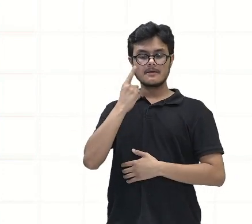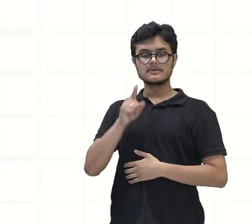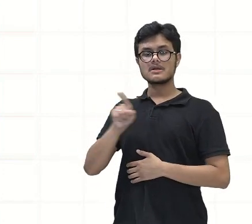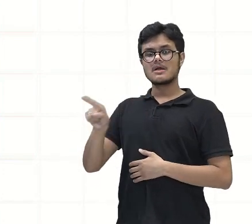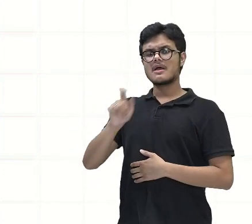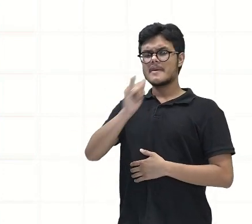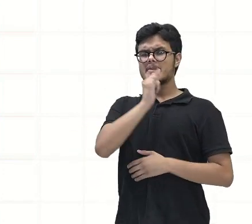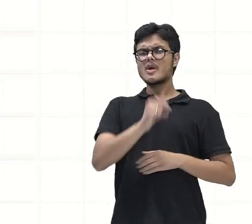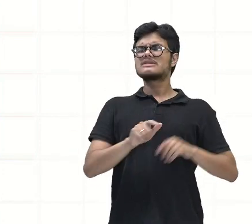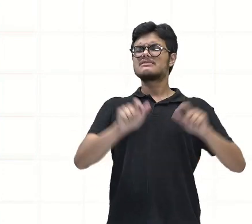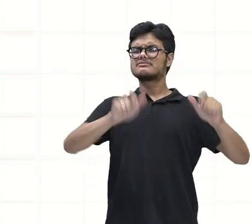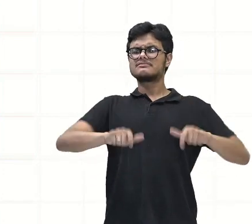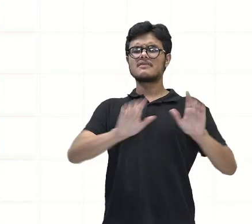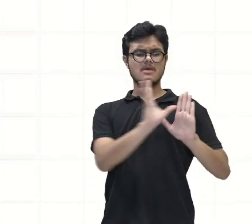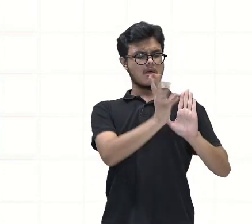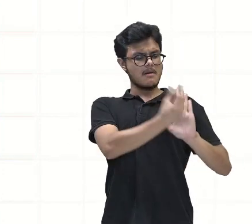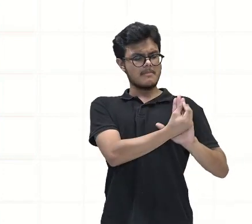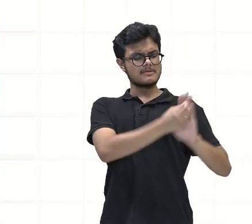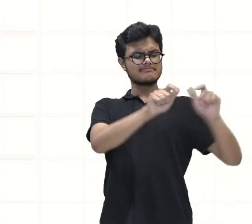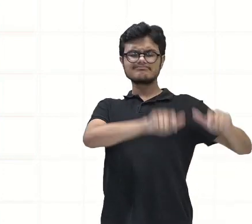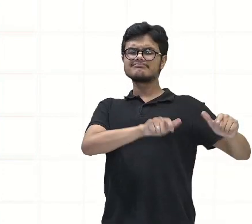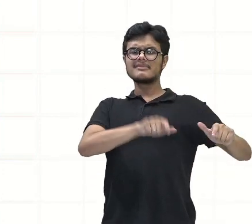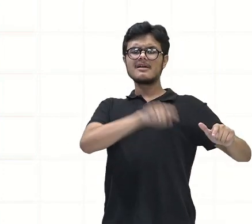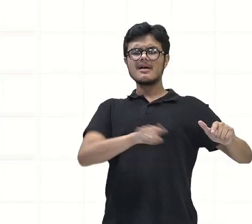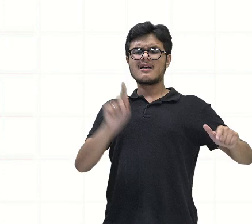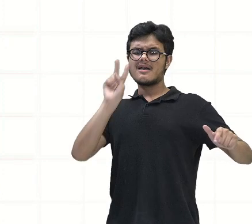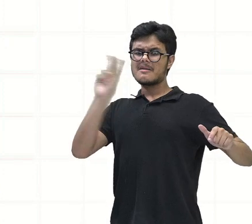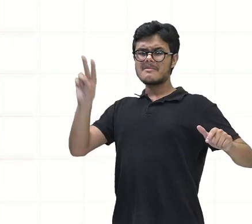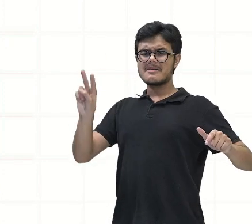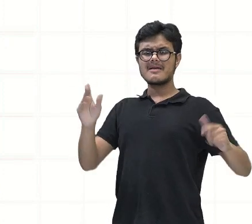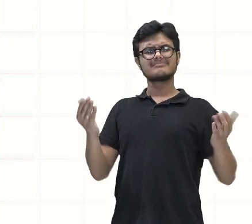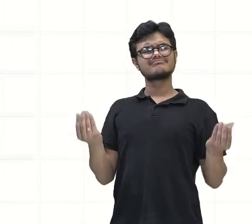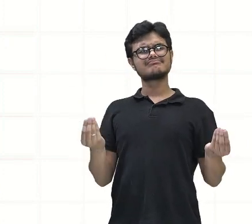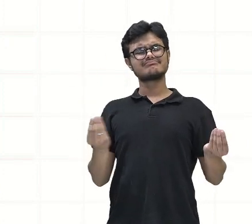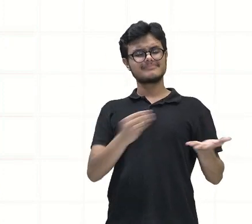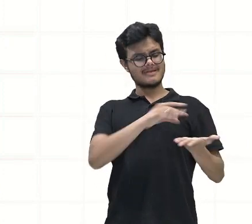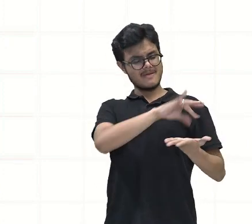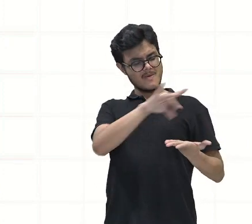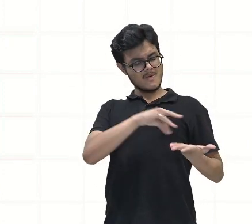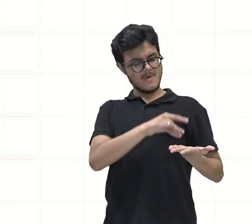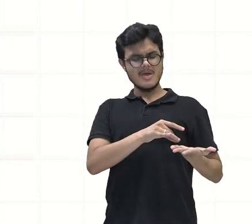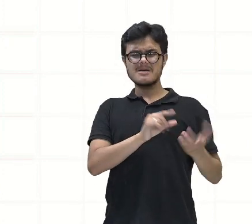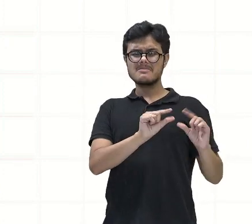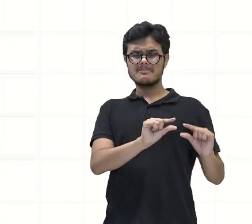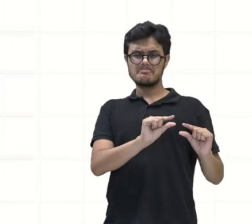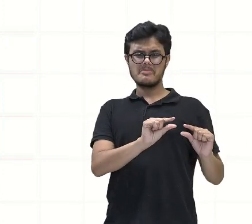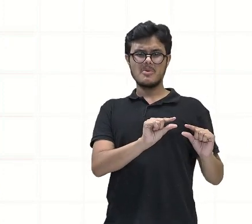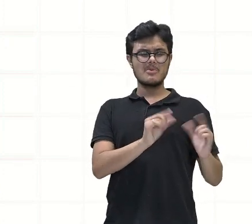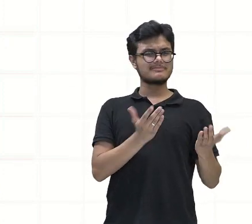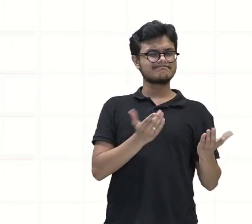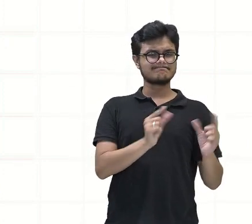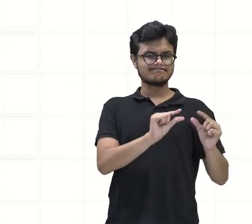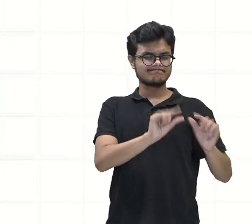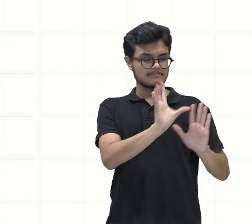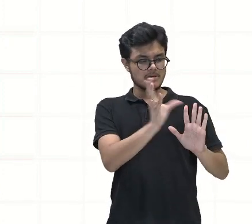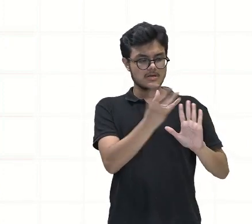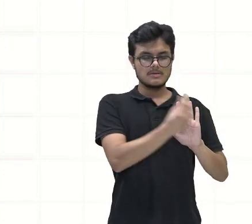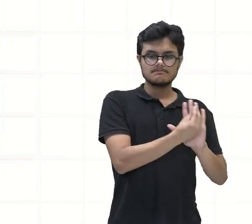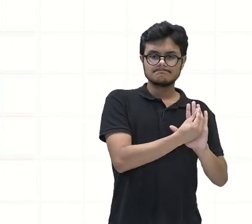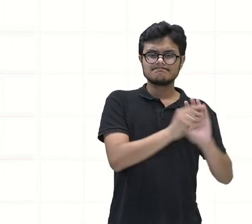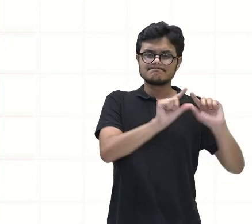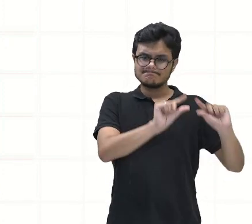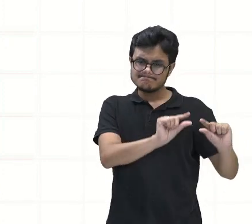bioma da amazônia essa quantidade produzida ela é bem pequena na Amazônia né Essa